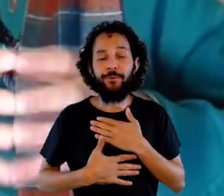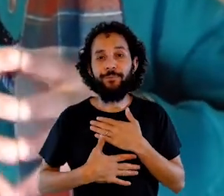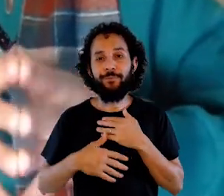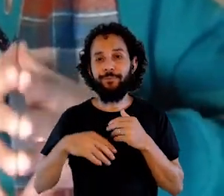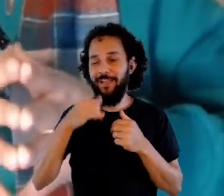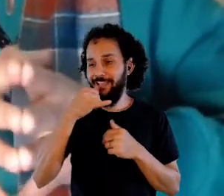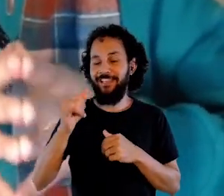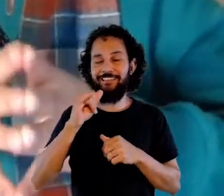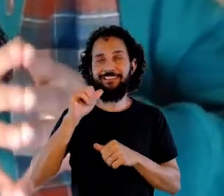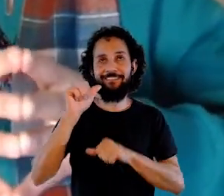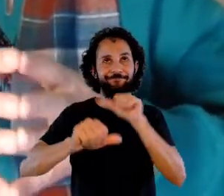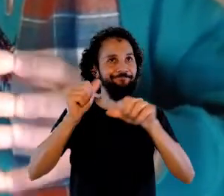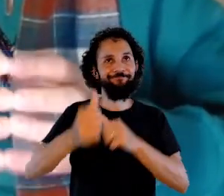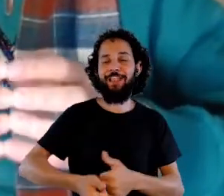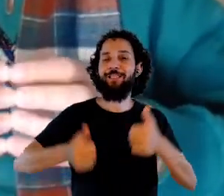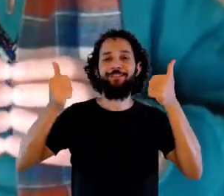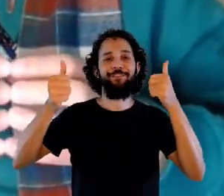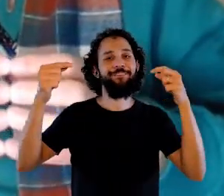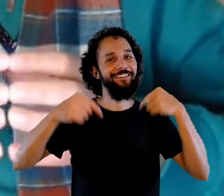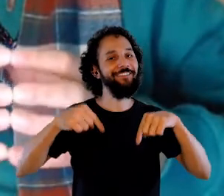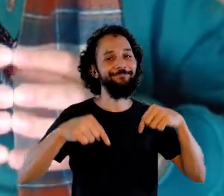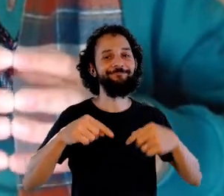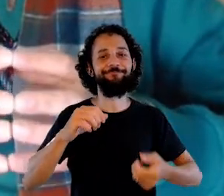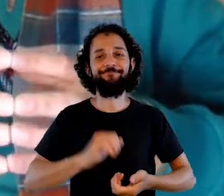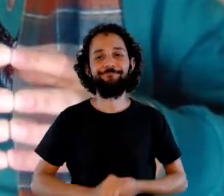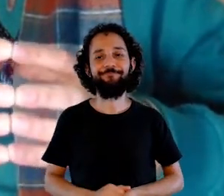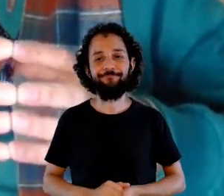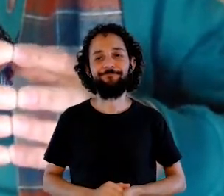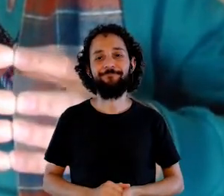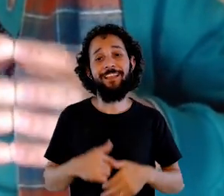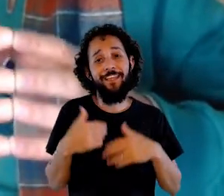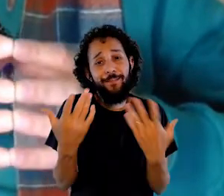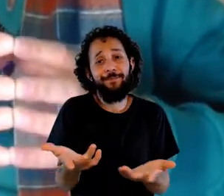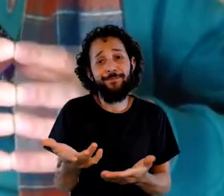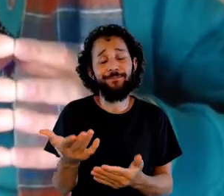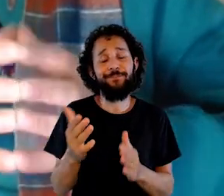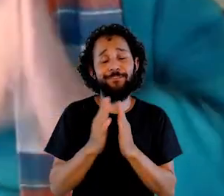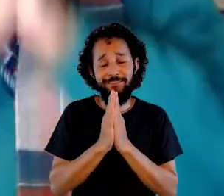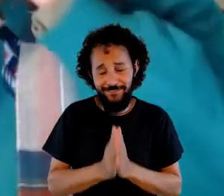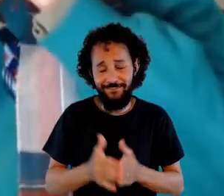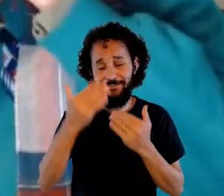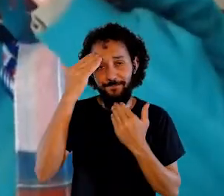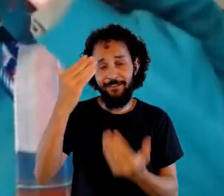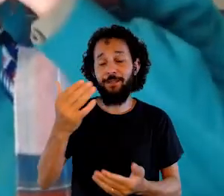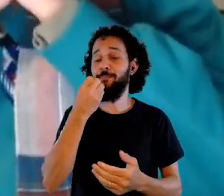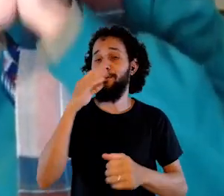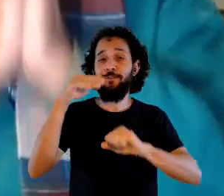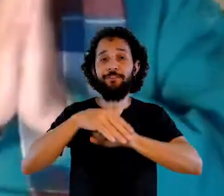É isso, obrigada, boa noite e até a próxima.